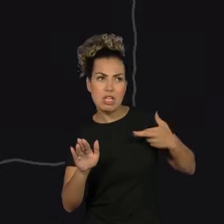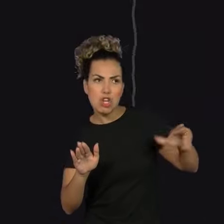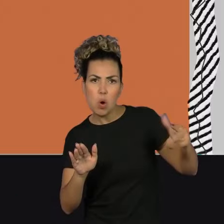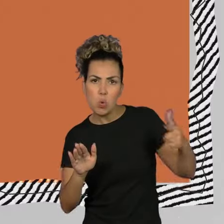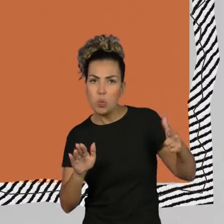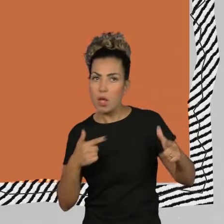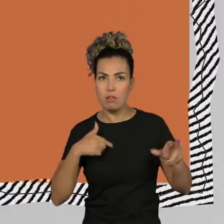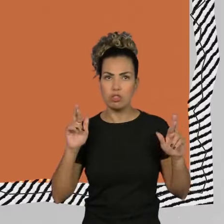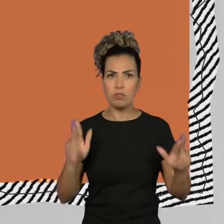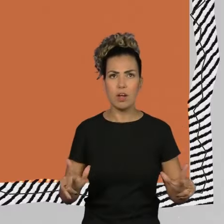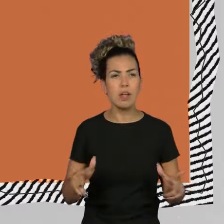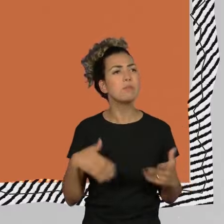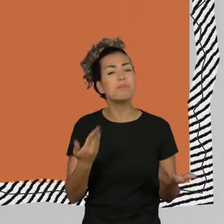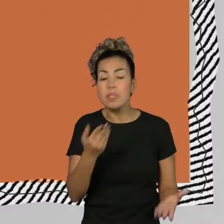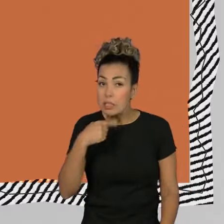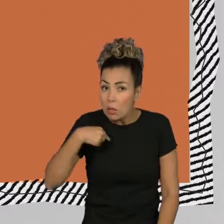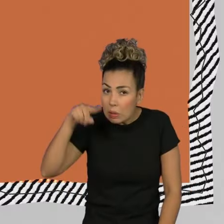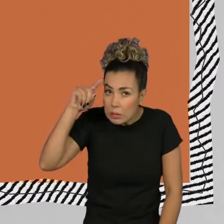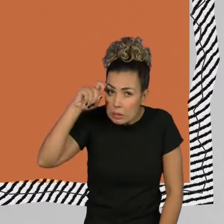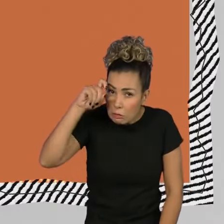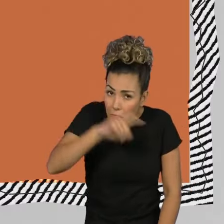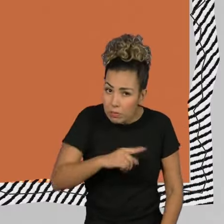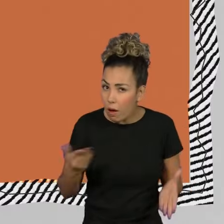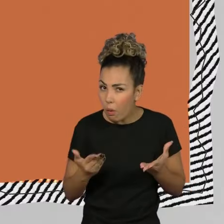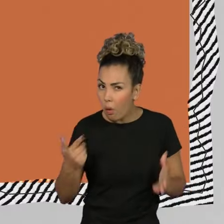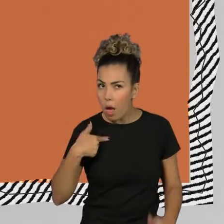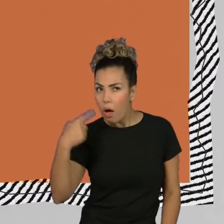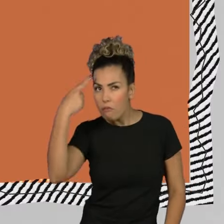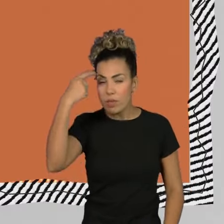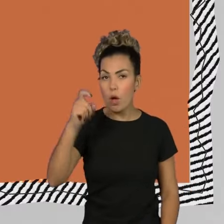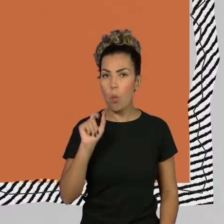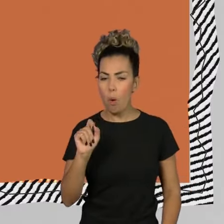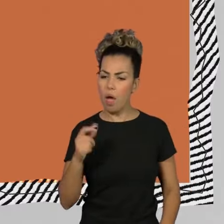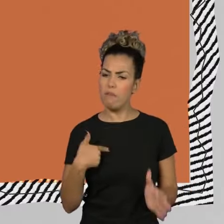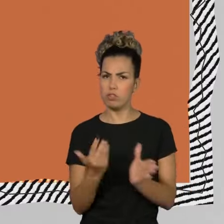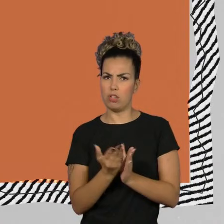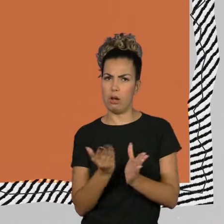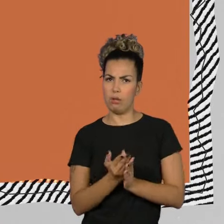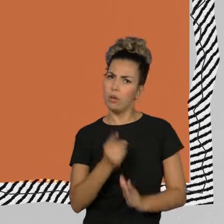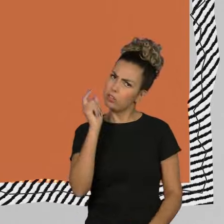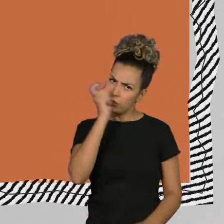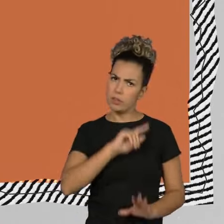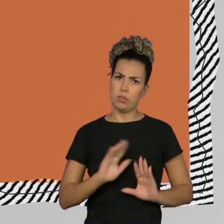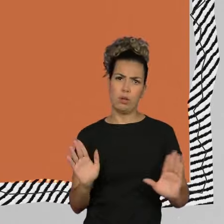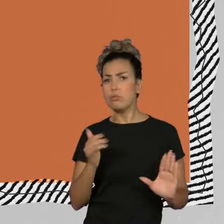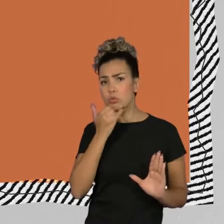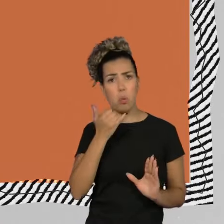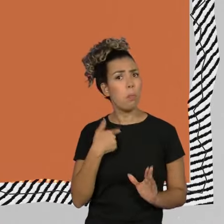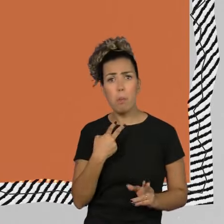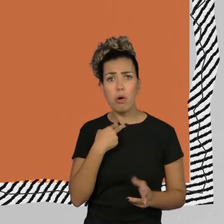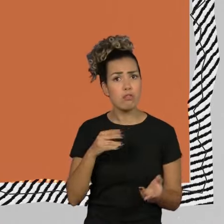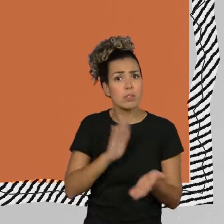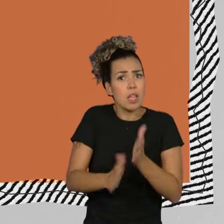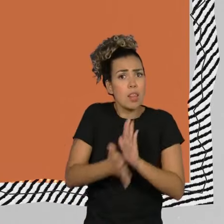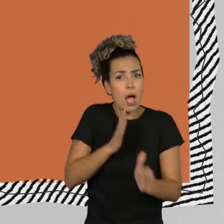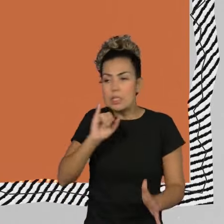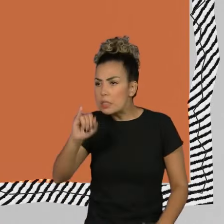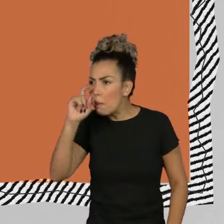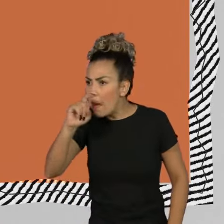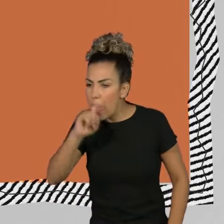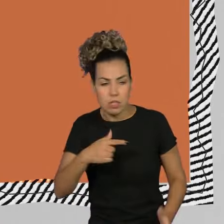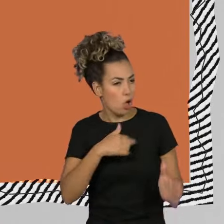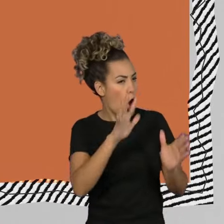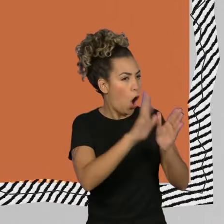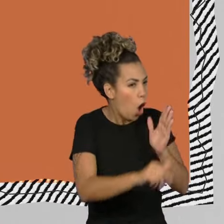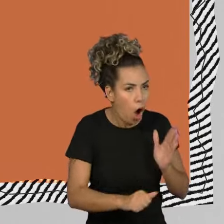sei agora uma coisa difícil que eu tô inventando é ser evangélico você não pode fazer nada não pode mentir não pode